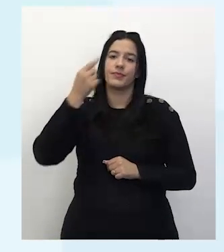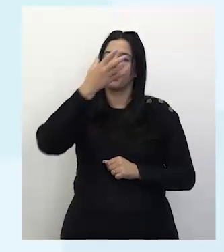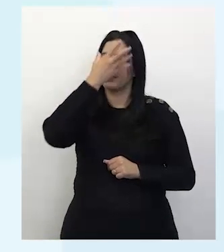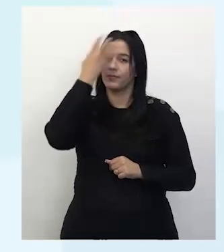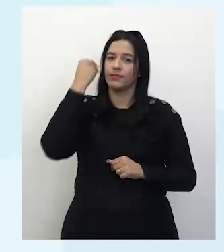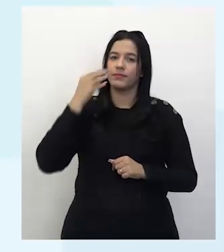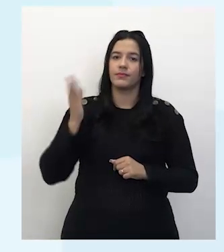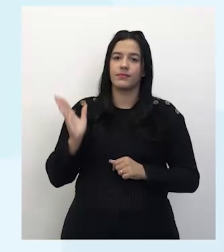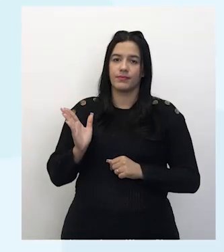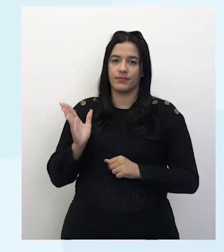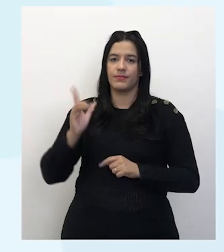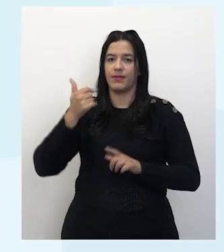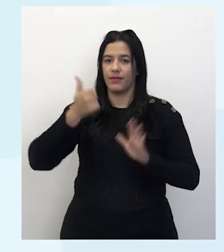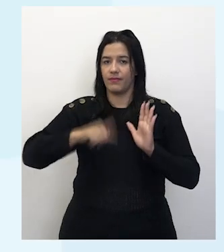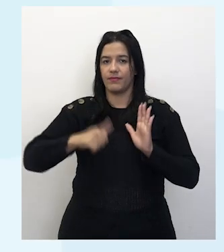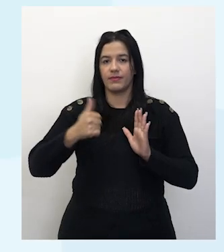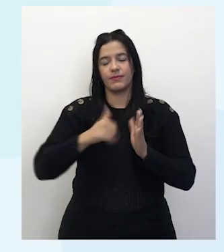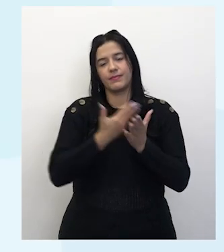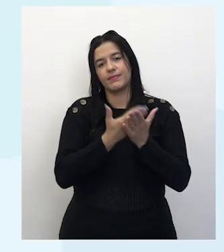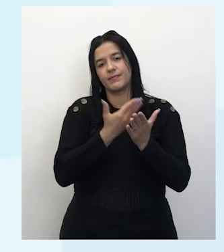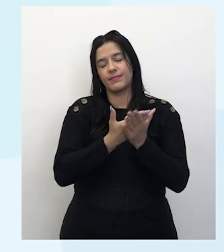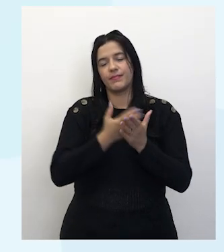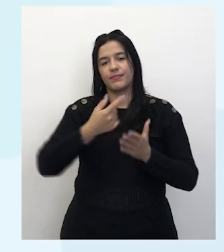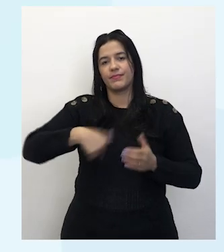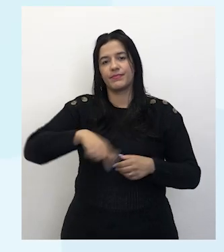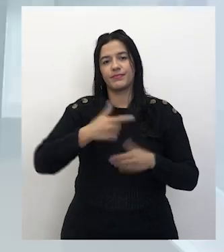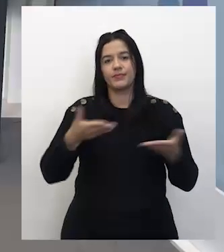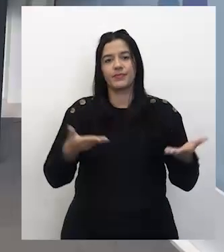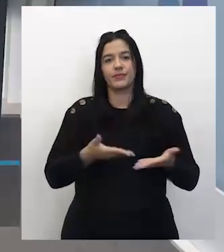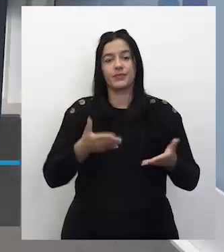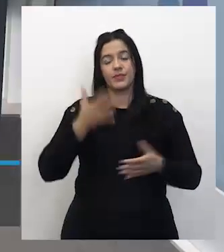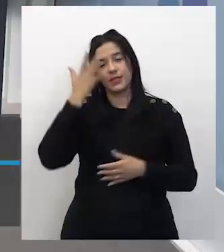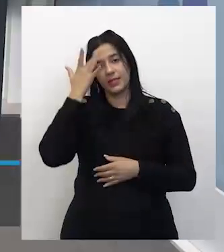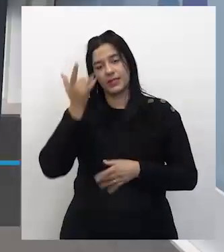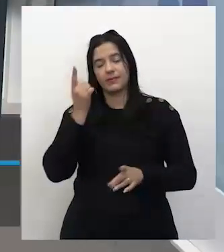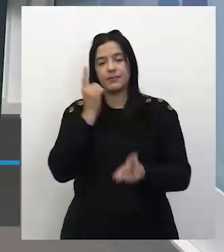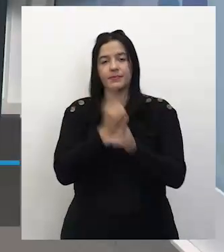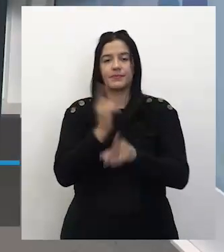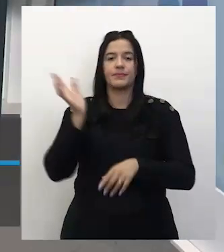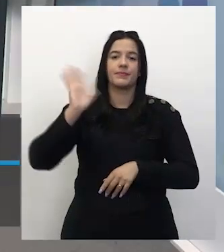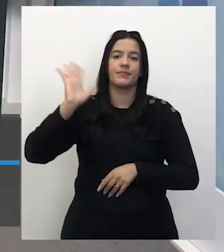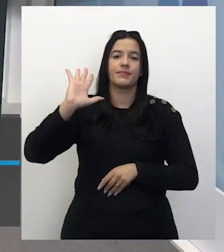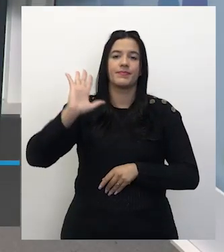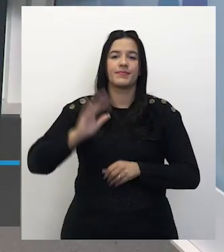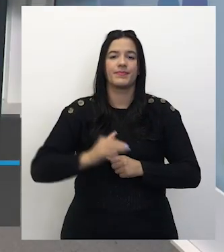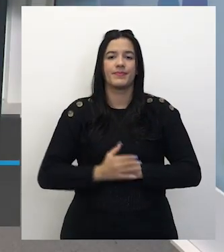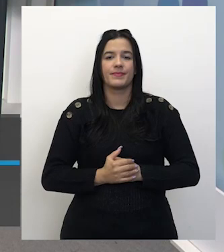obrigada. Avaliem a aula, por favor. Até amanhã. Tchau, tchau, pessoal.